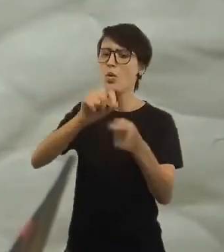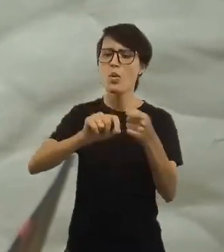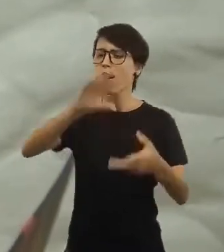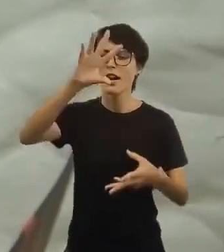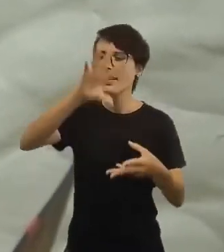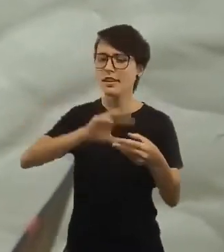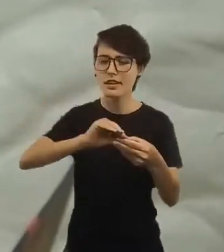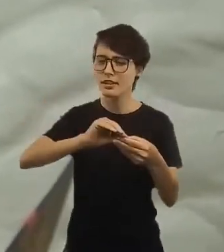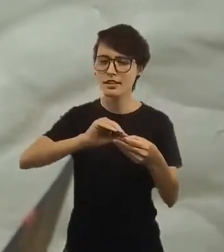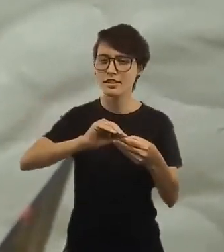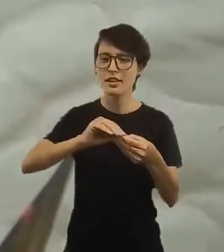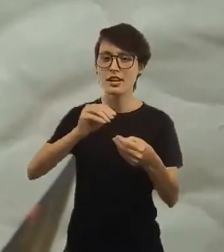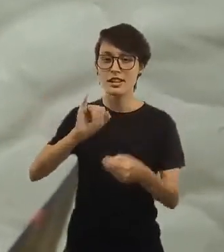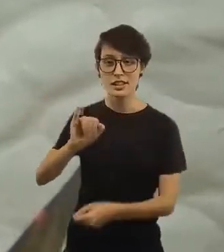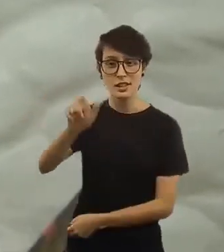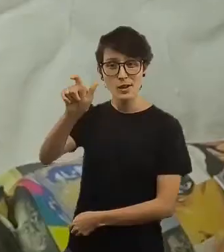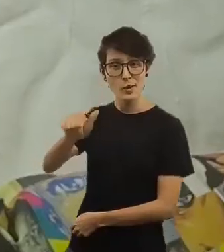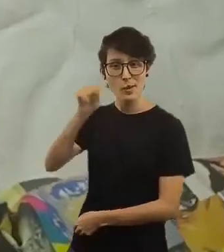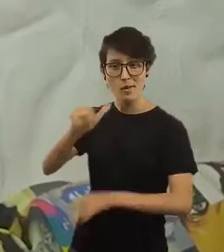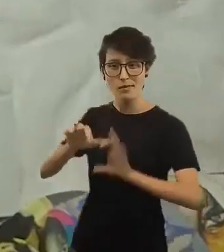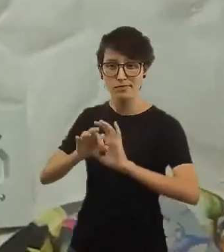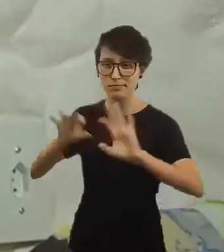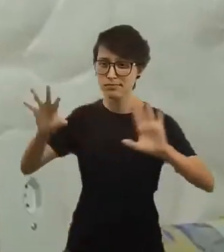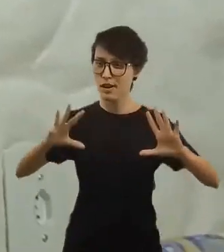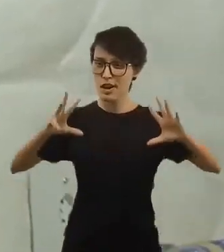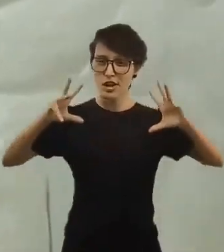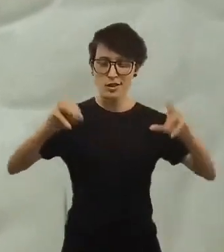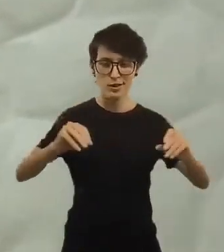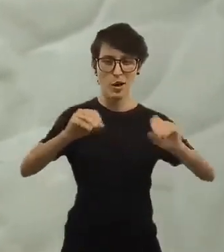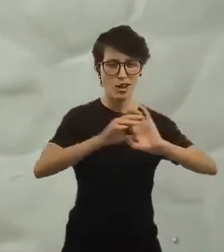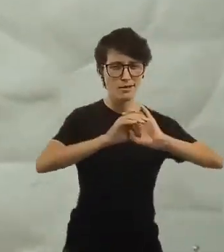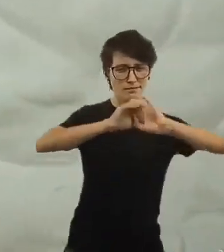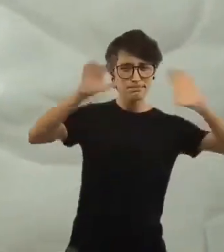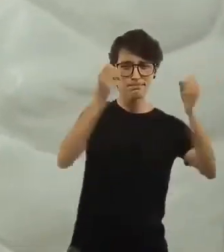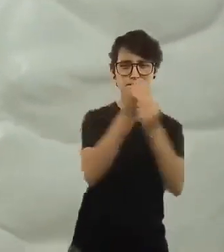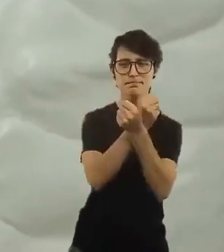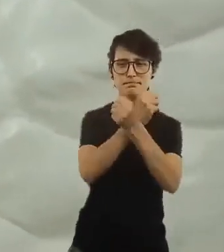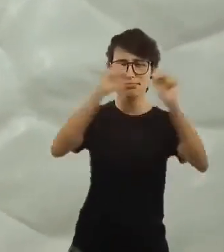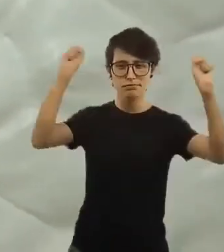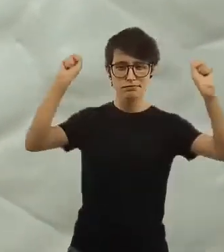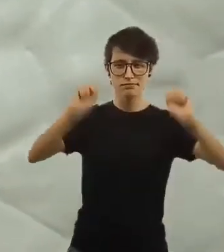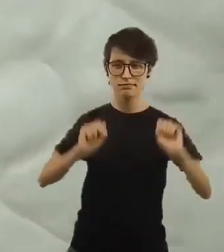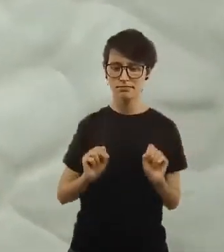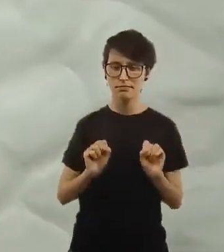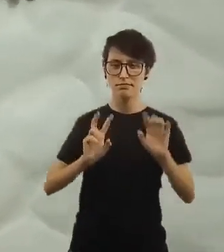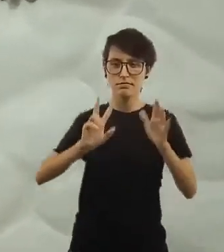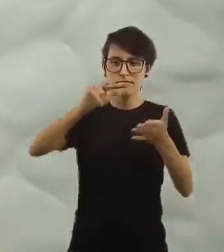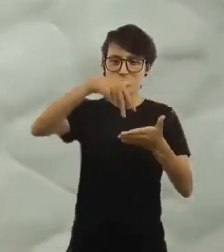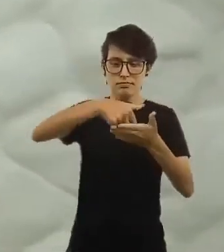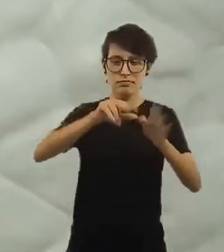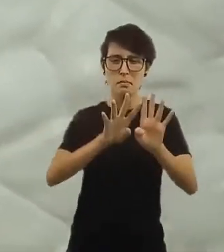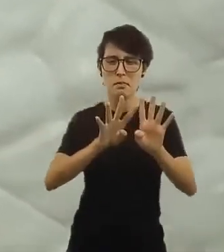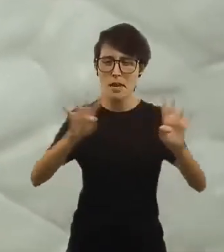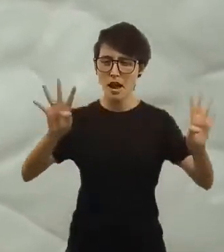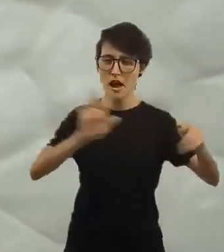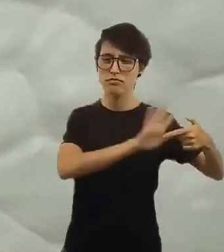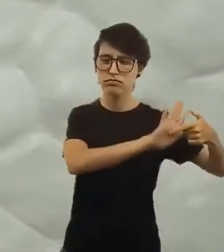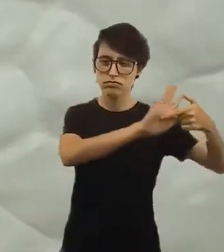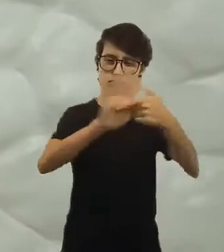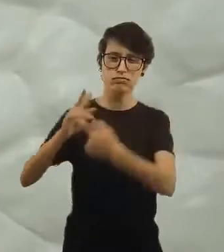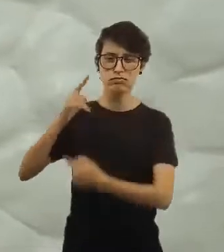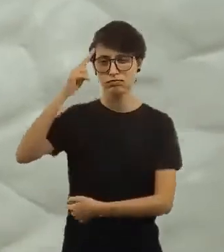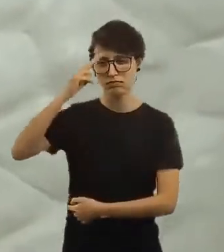que quando uma se liberta, todas soltam suas amarras. Se levantam, ecoando o sonho de todas. Regando o